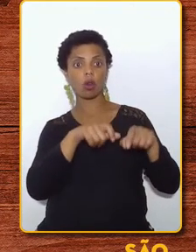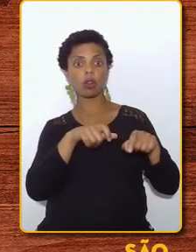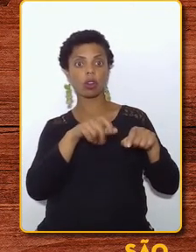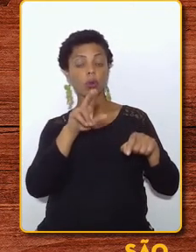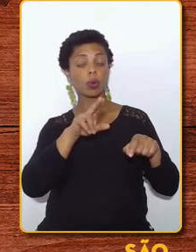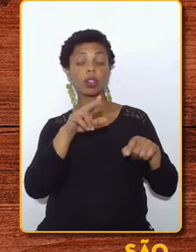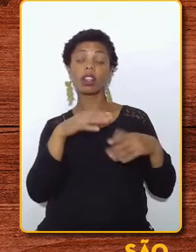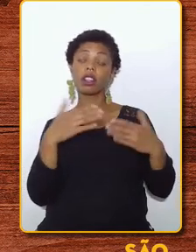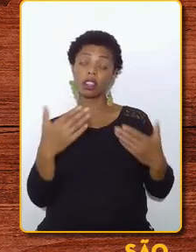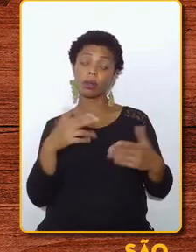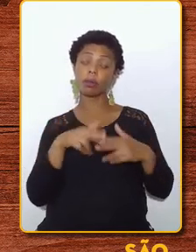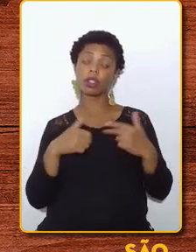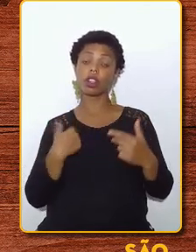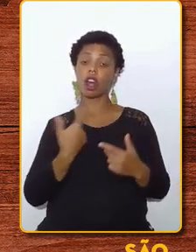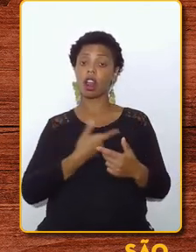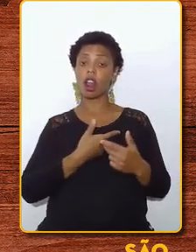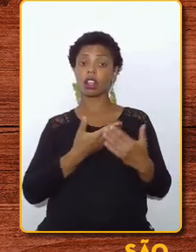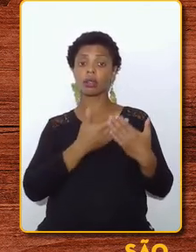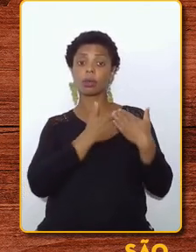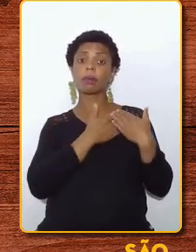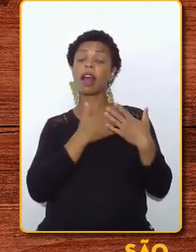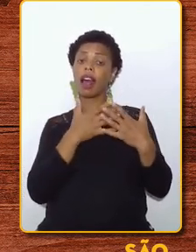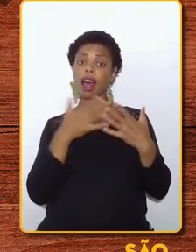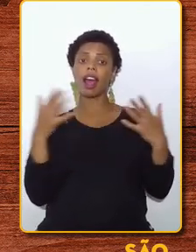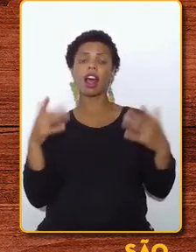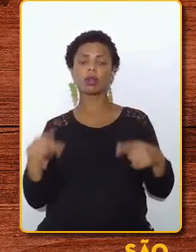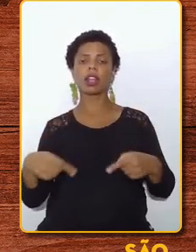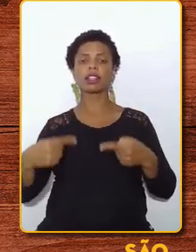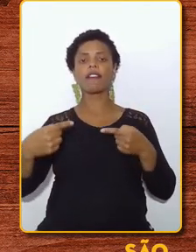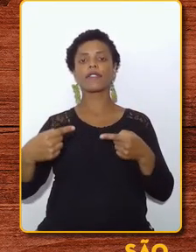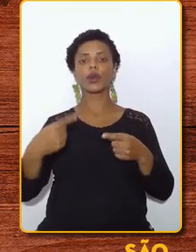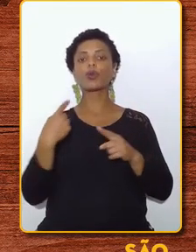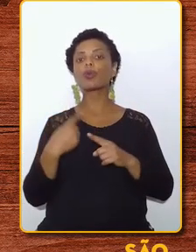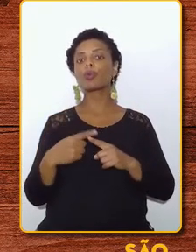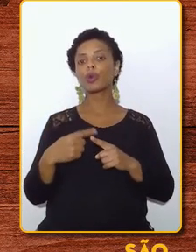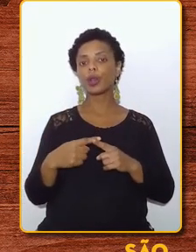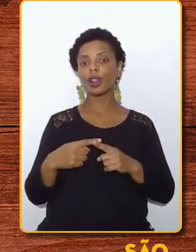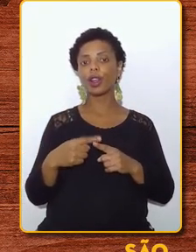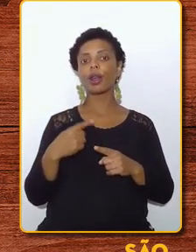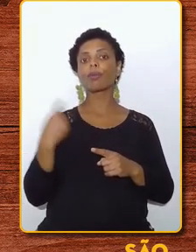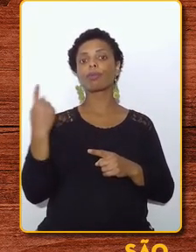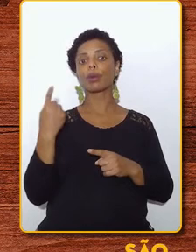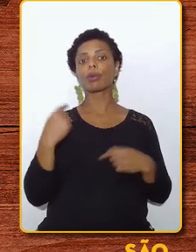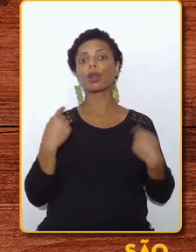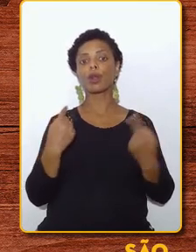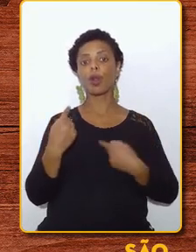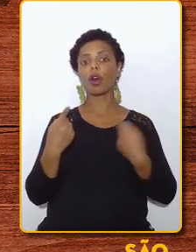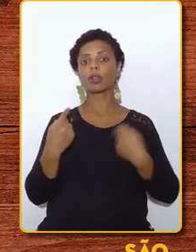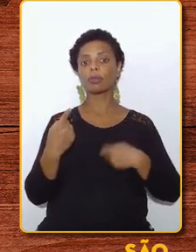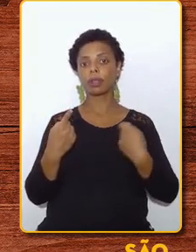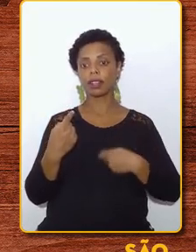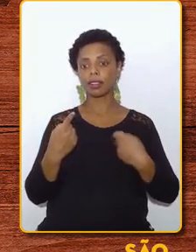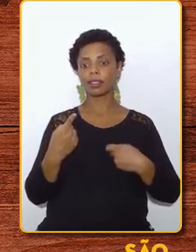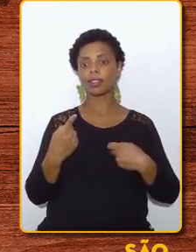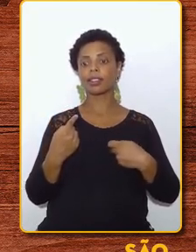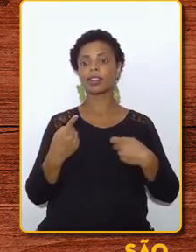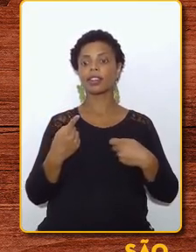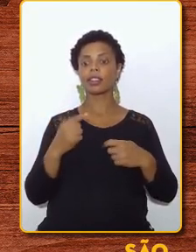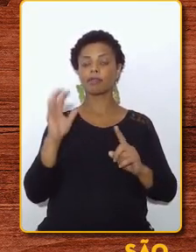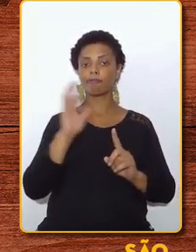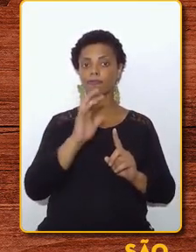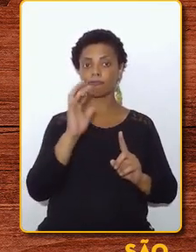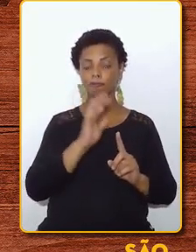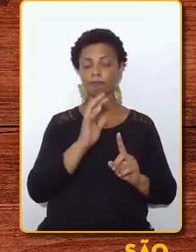ela é muito grande, porque nós temos que ter primeiro, ganhar o governo para ter um Estado construindo políticas